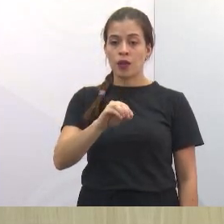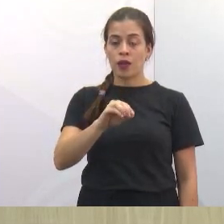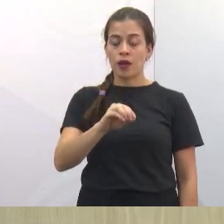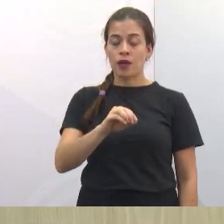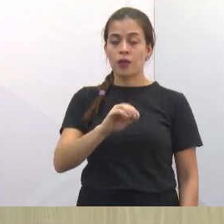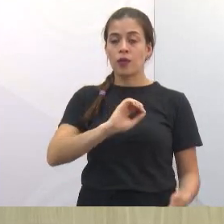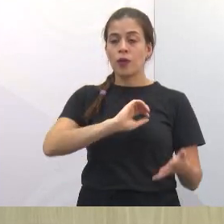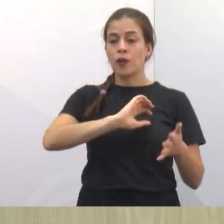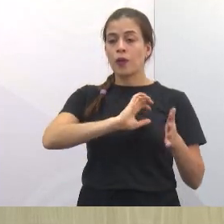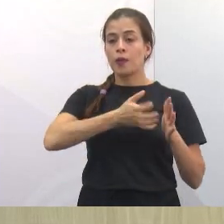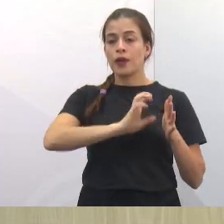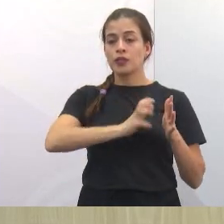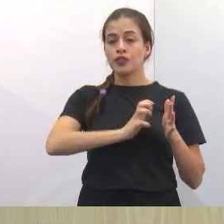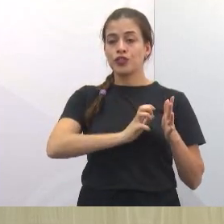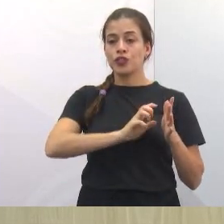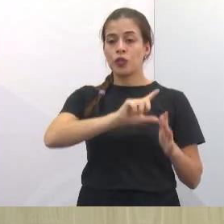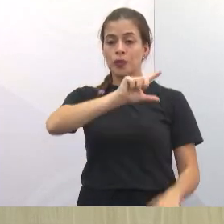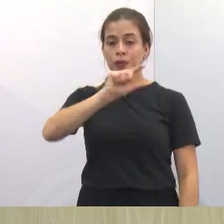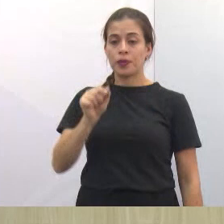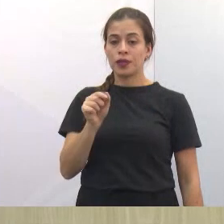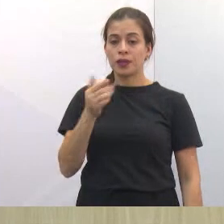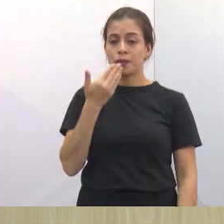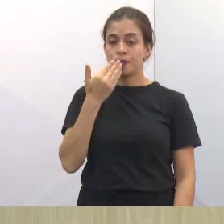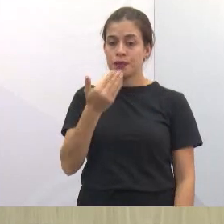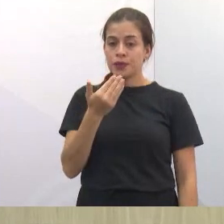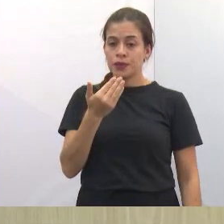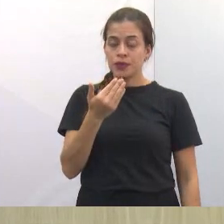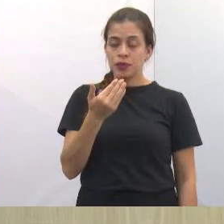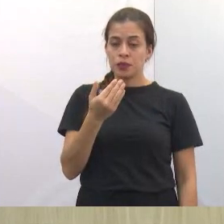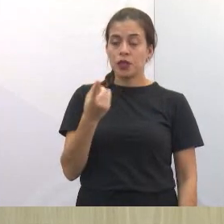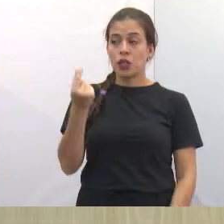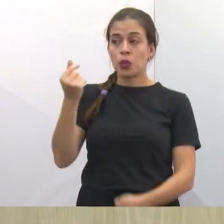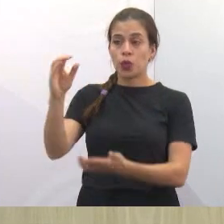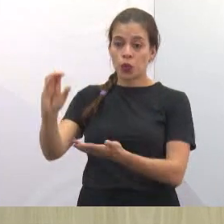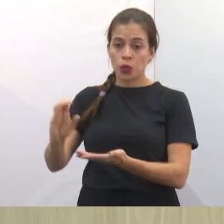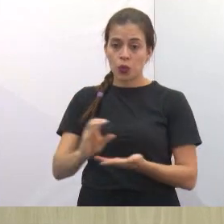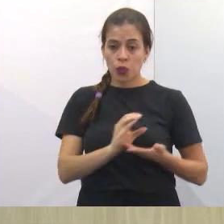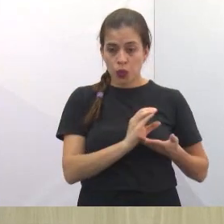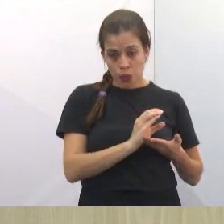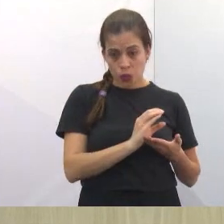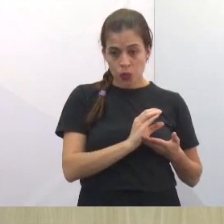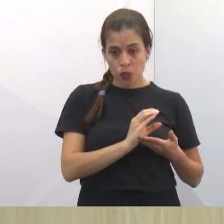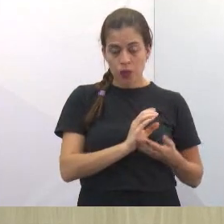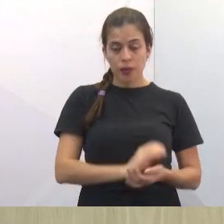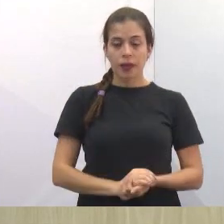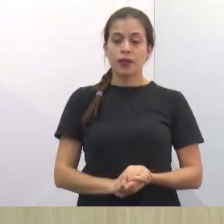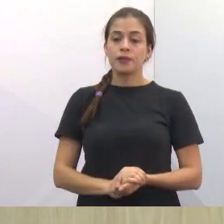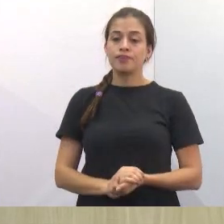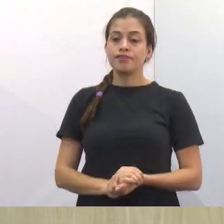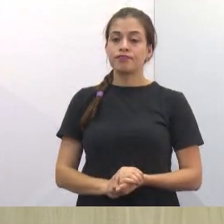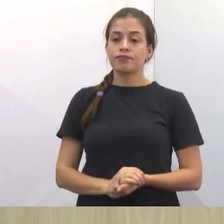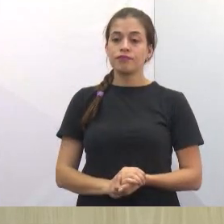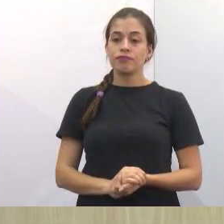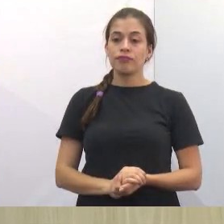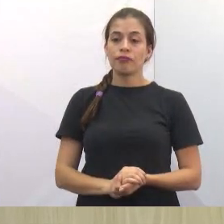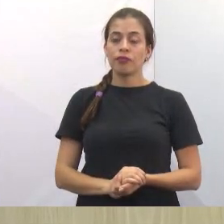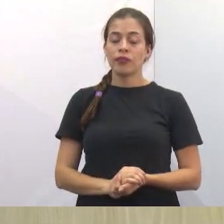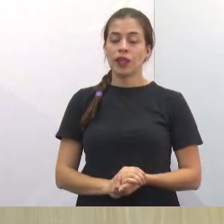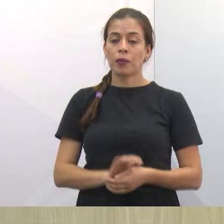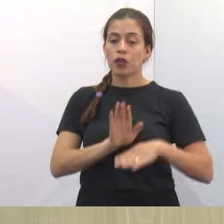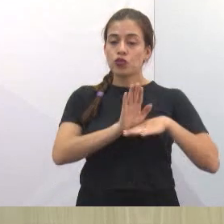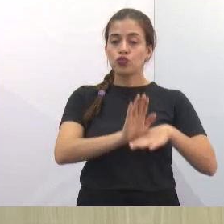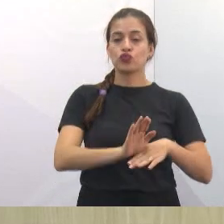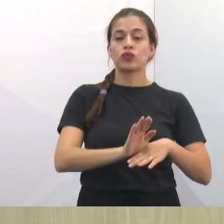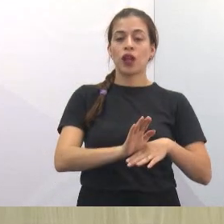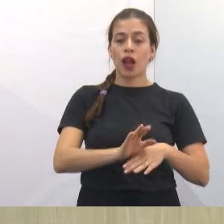Partido Podemos, solicitando a destinação de recursos via as emendas parlamentares em